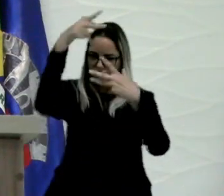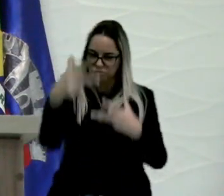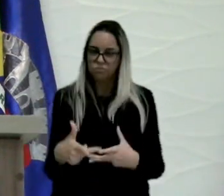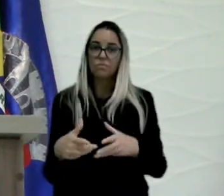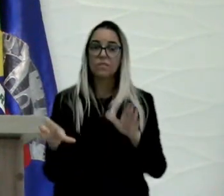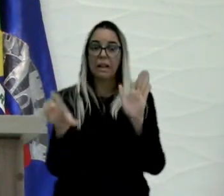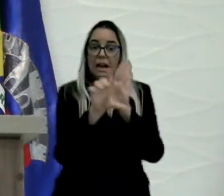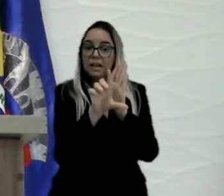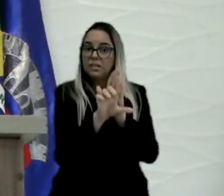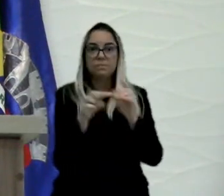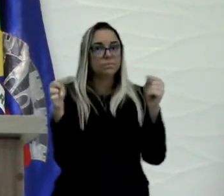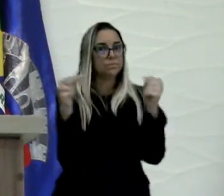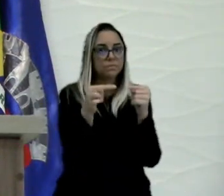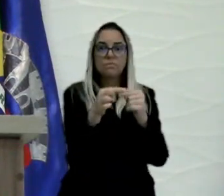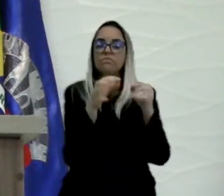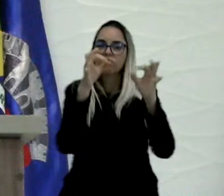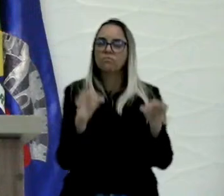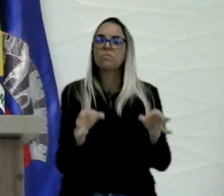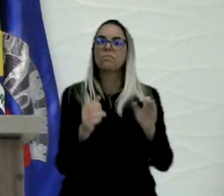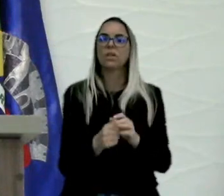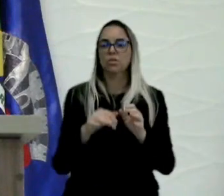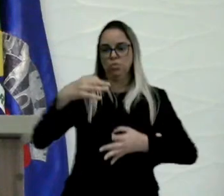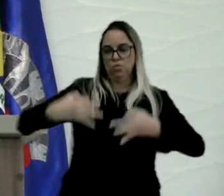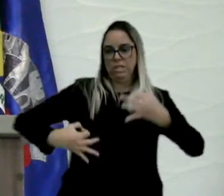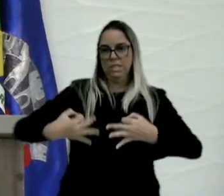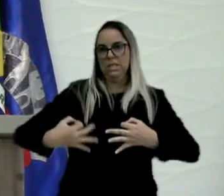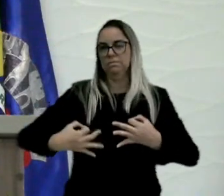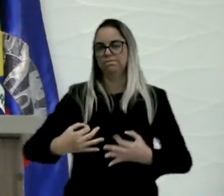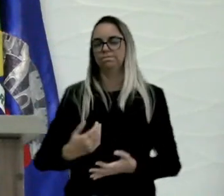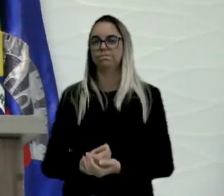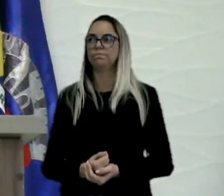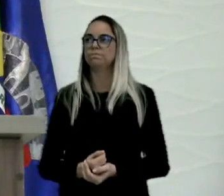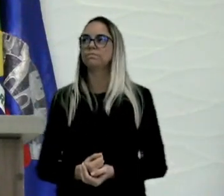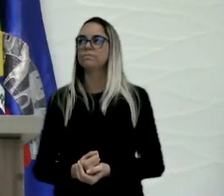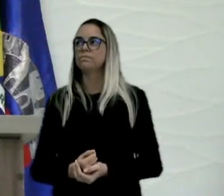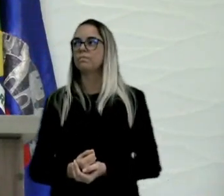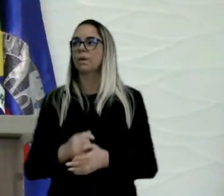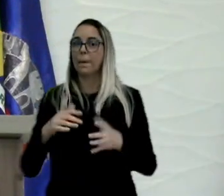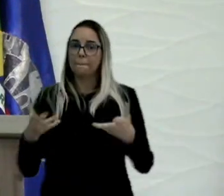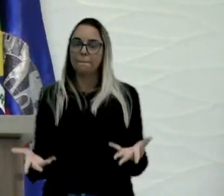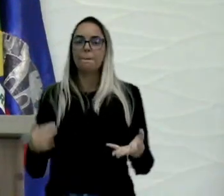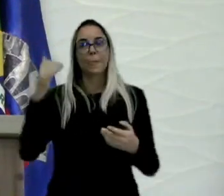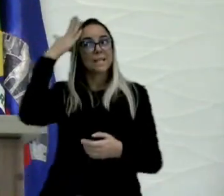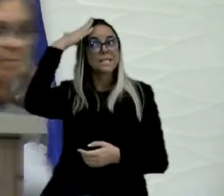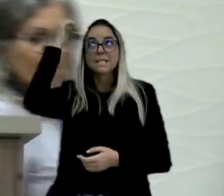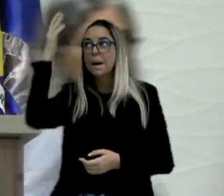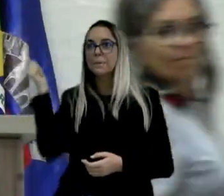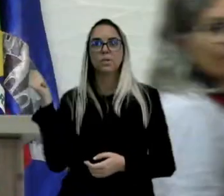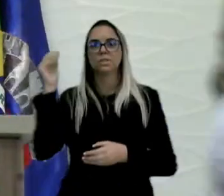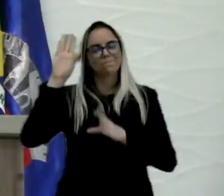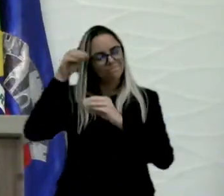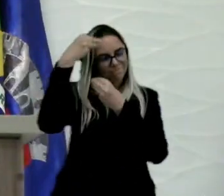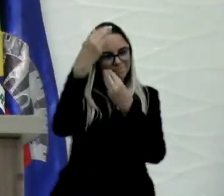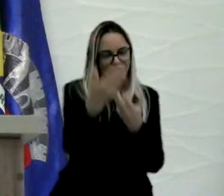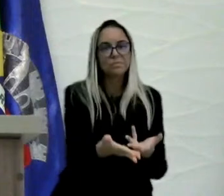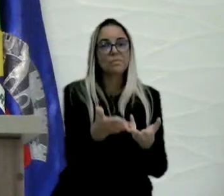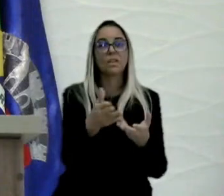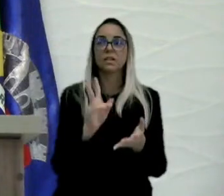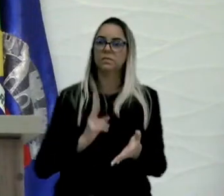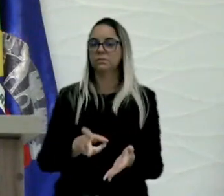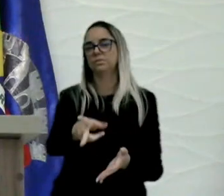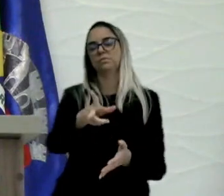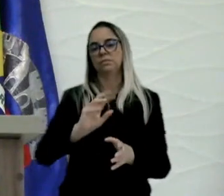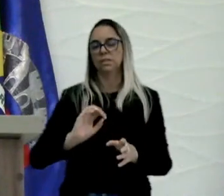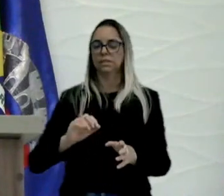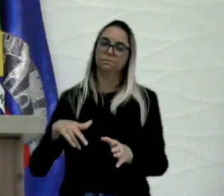lei e direito à justiça desejo sabedoria para continuar conduz Ino